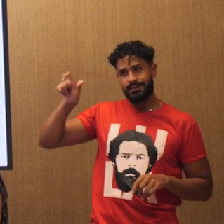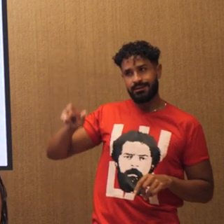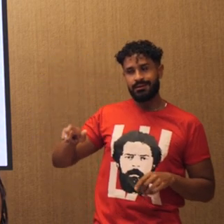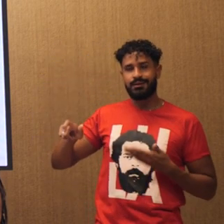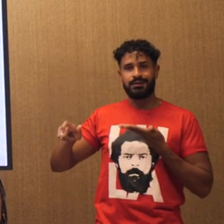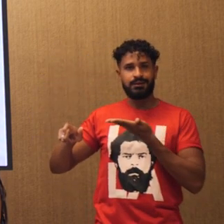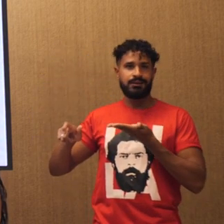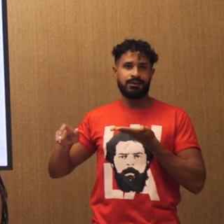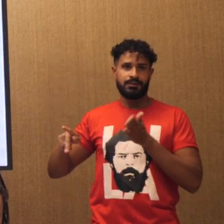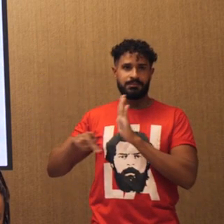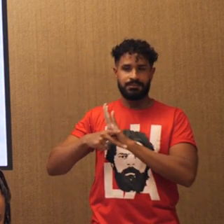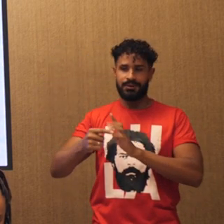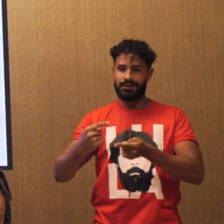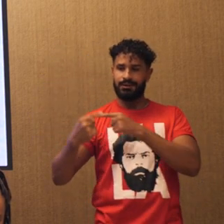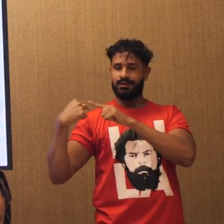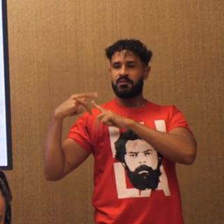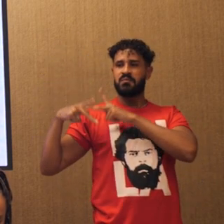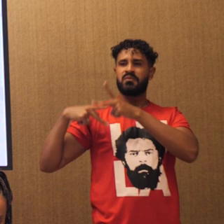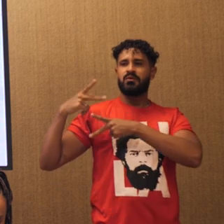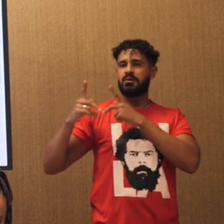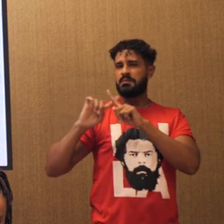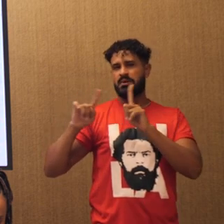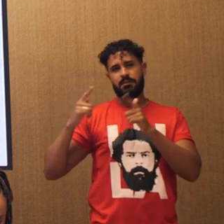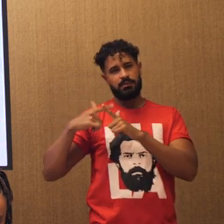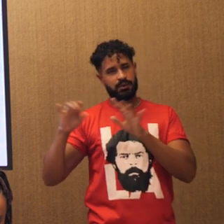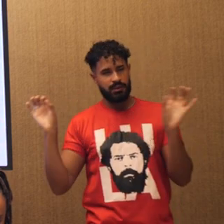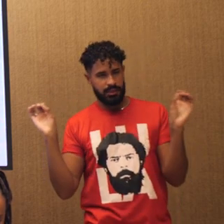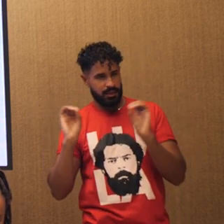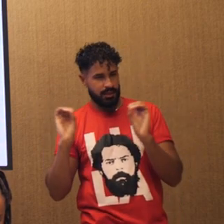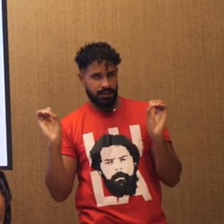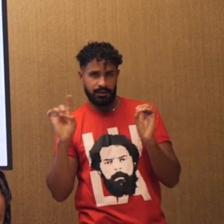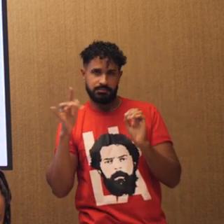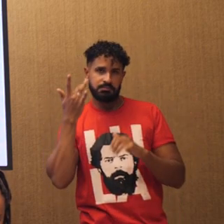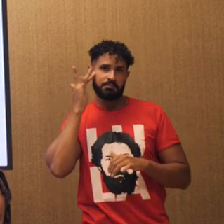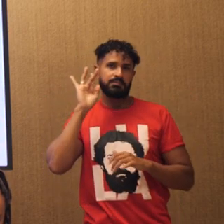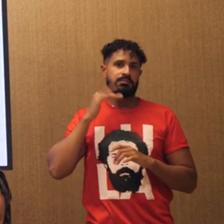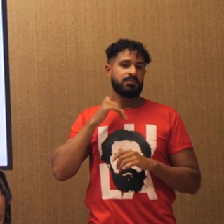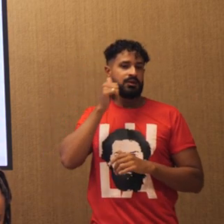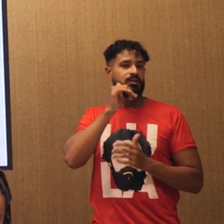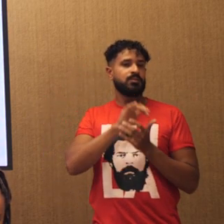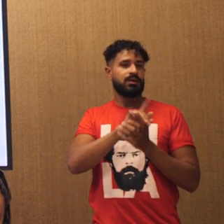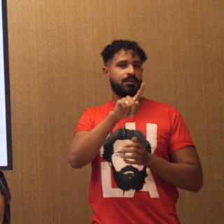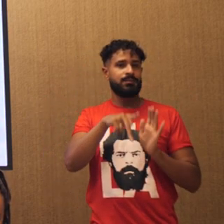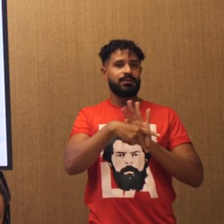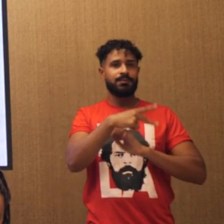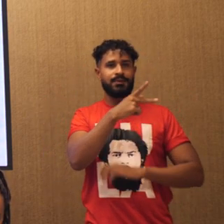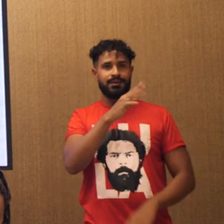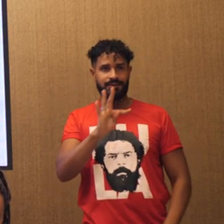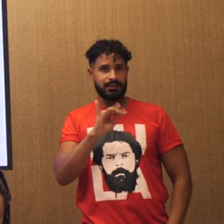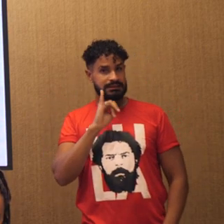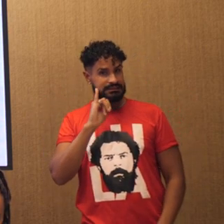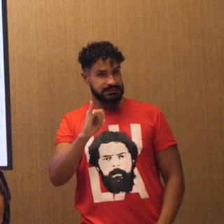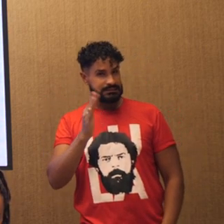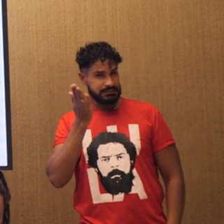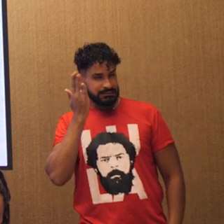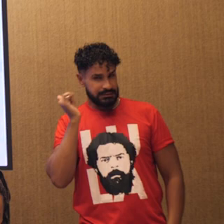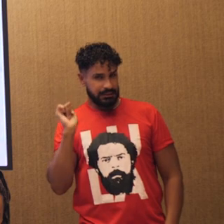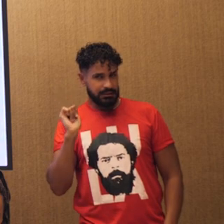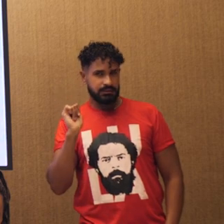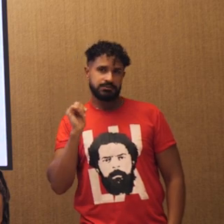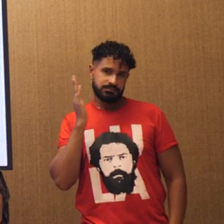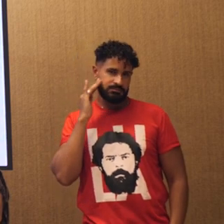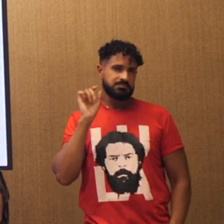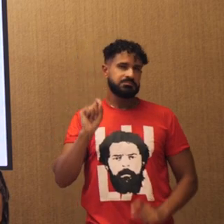ele é daquele povo lá, mas não tem problema. Ele não sabe que minha esposa é do PT. Porque se souber, sabe o